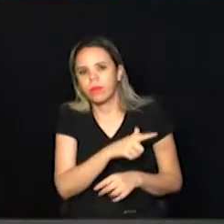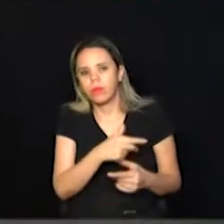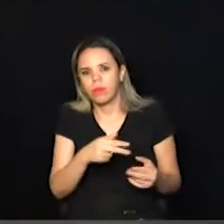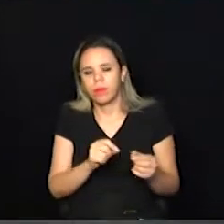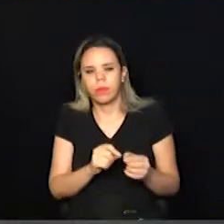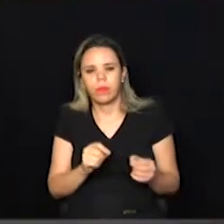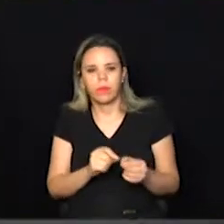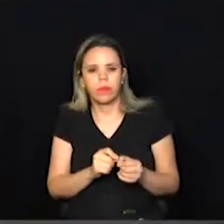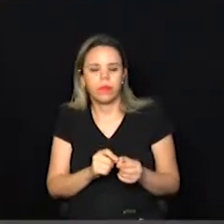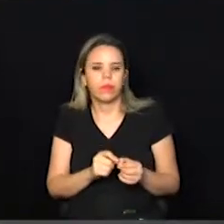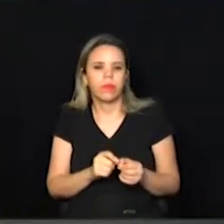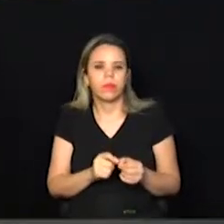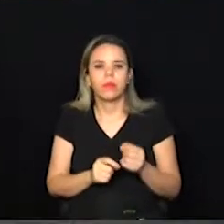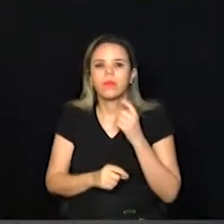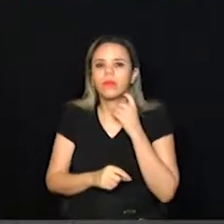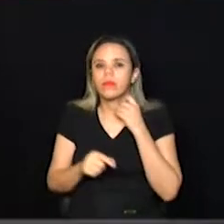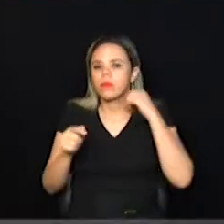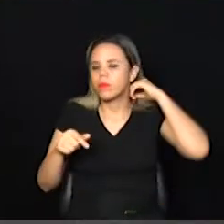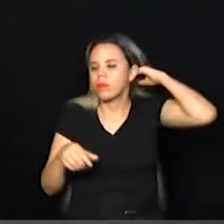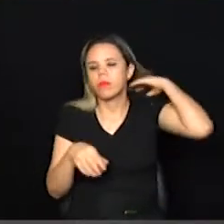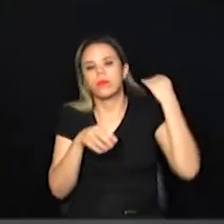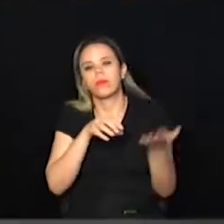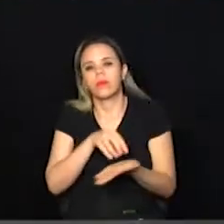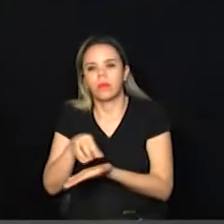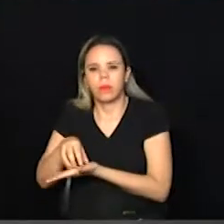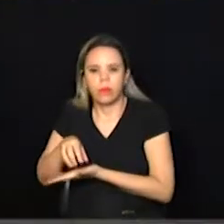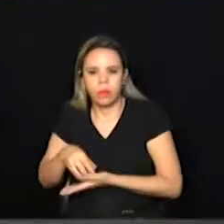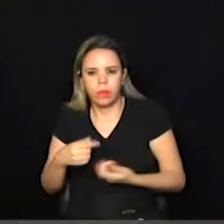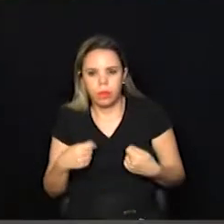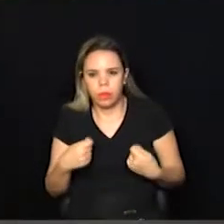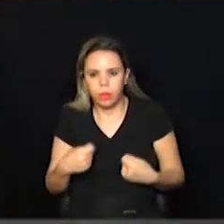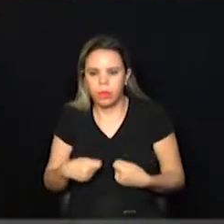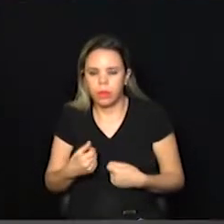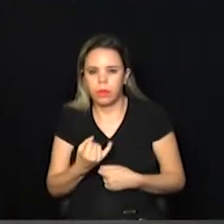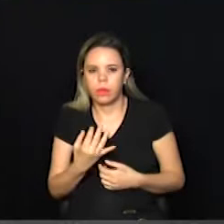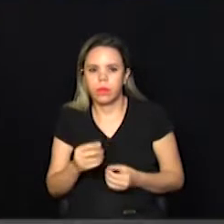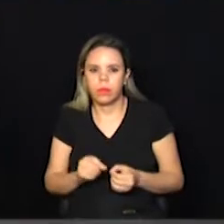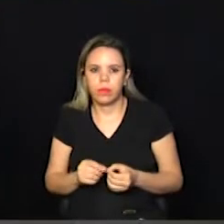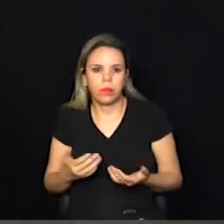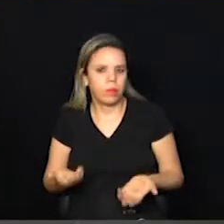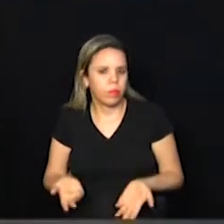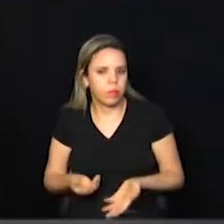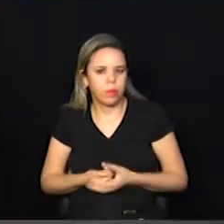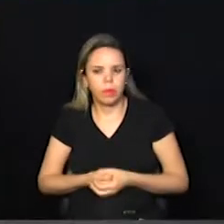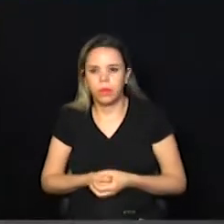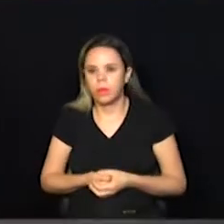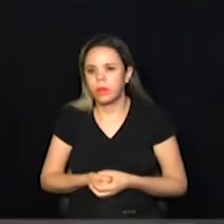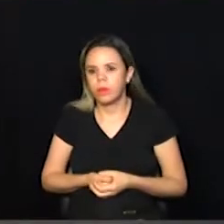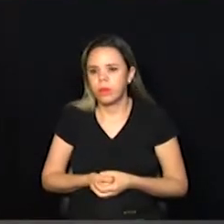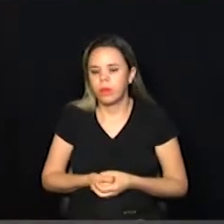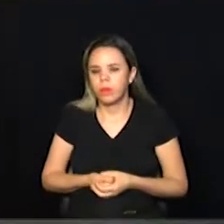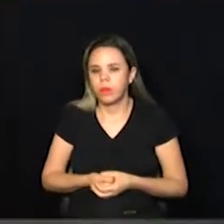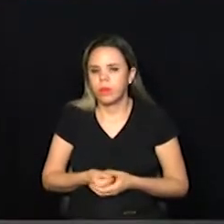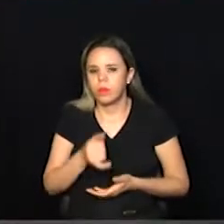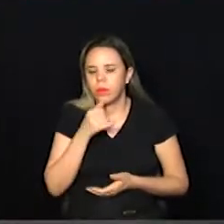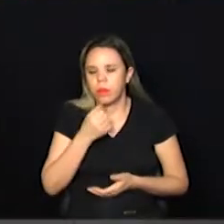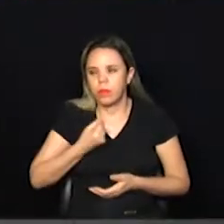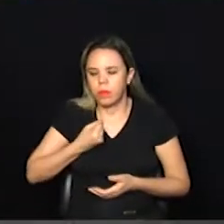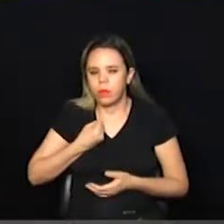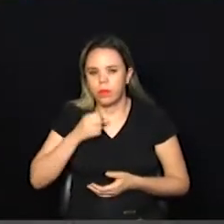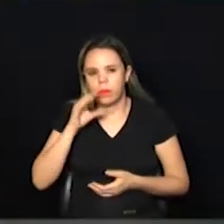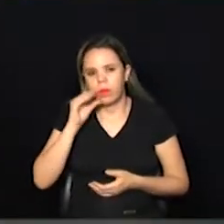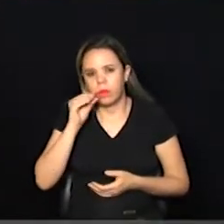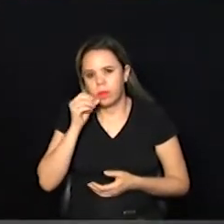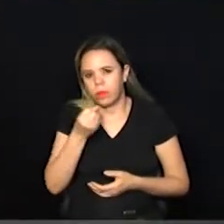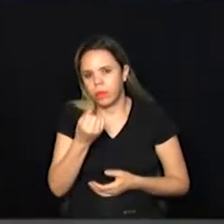questões que esses centros precisam dar conta, né? Do ponto de vista de número de funcionários,